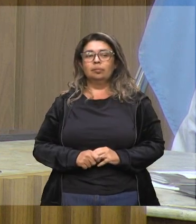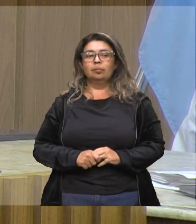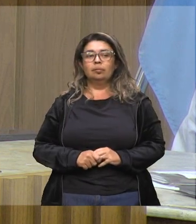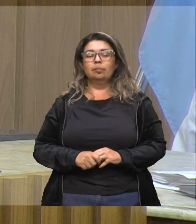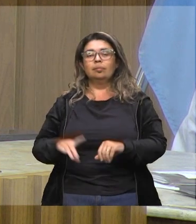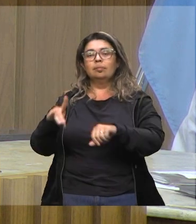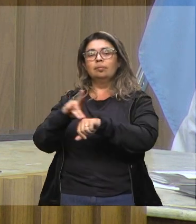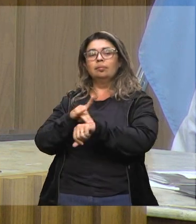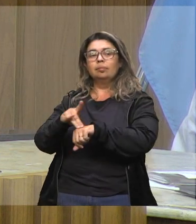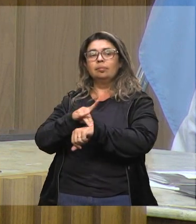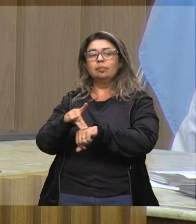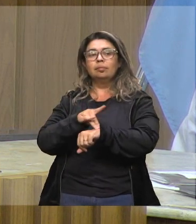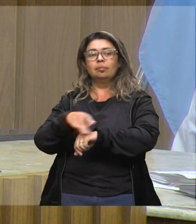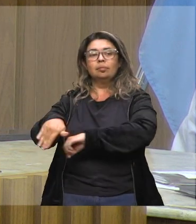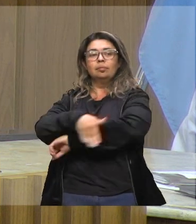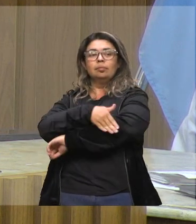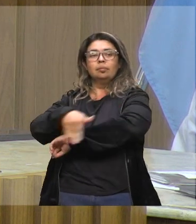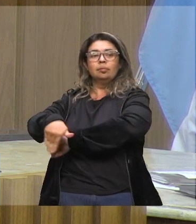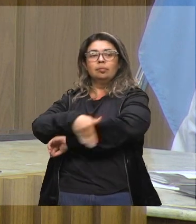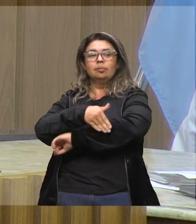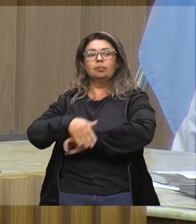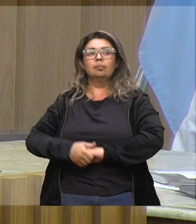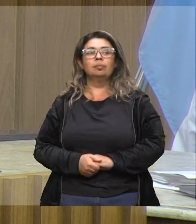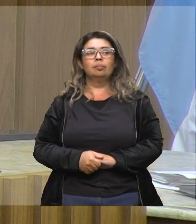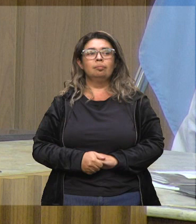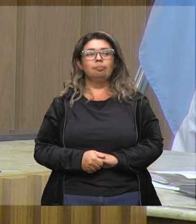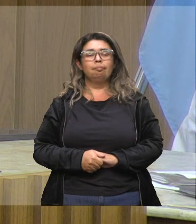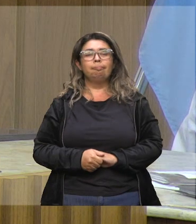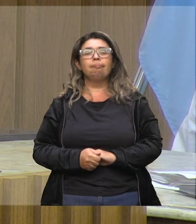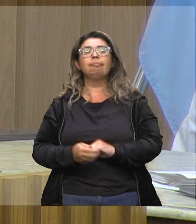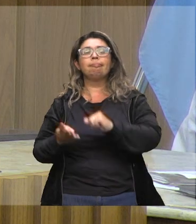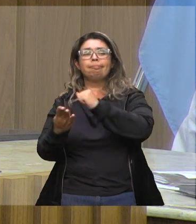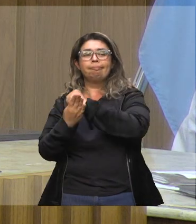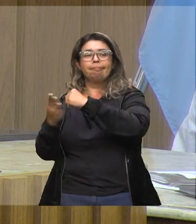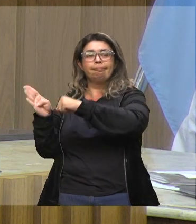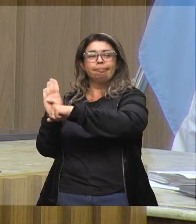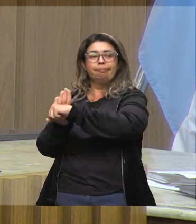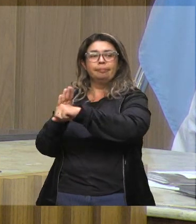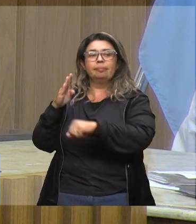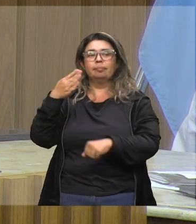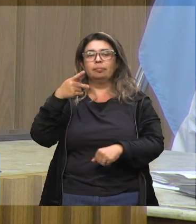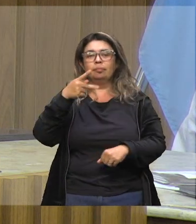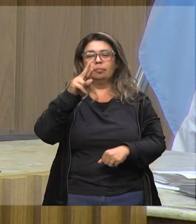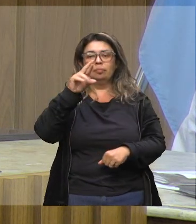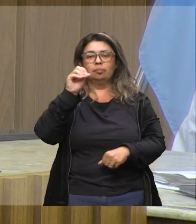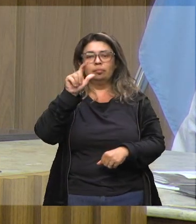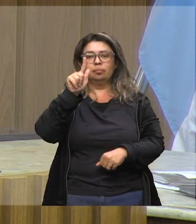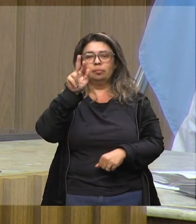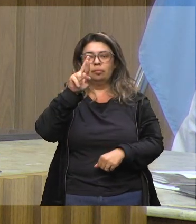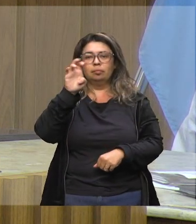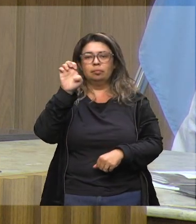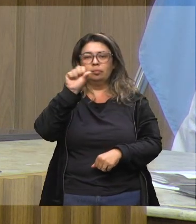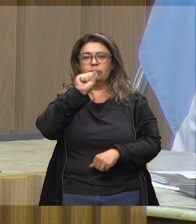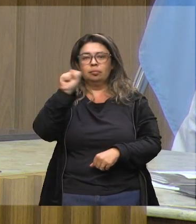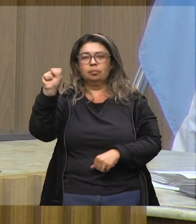asfaltos das ruas lá da Vila Progresso. Então, a gente também está atentando com